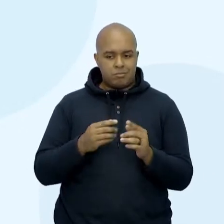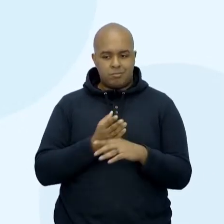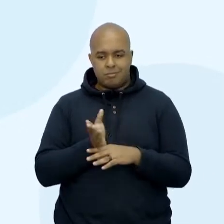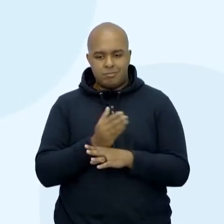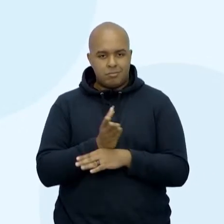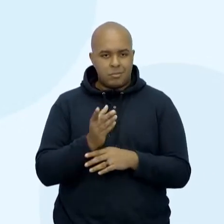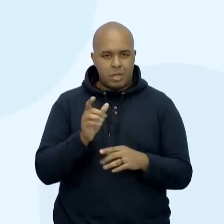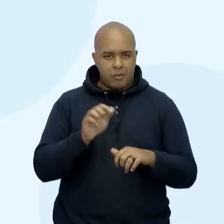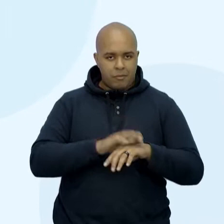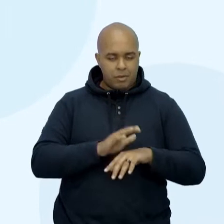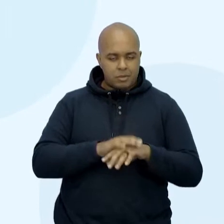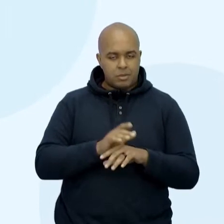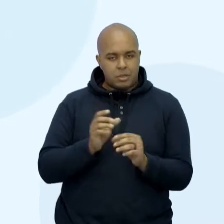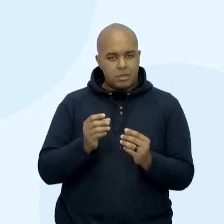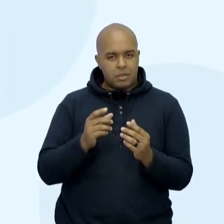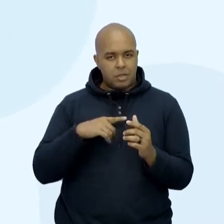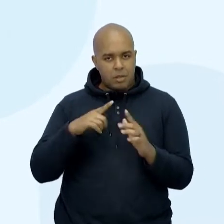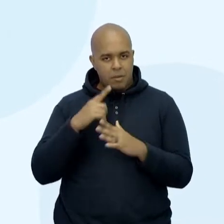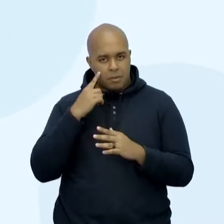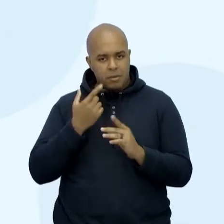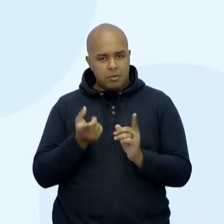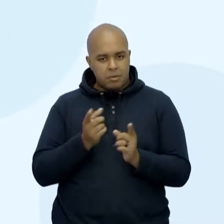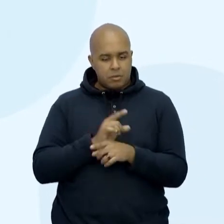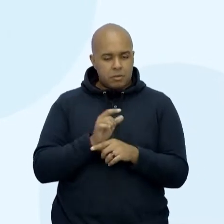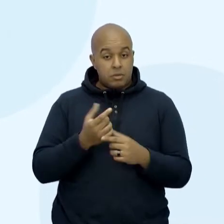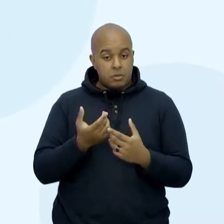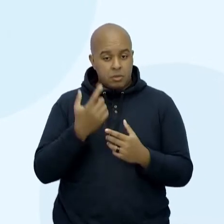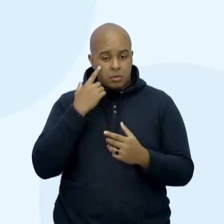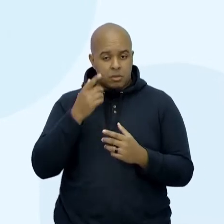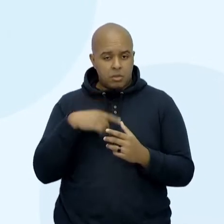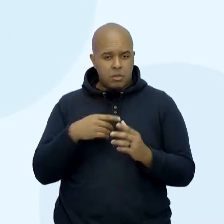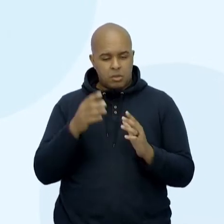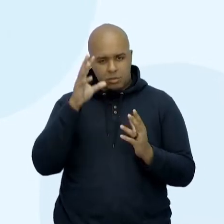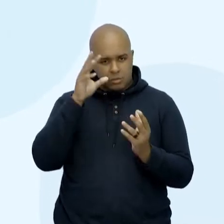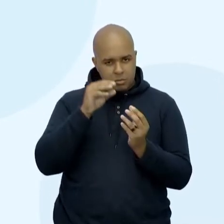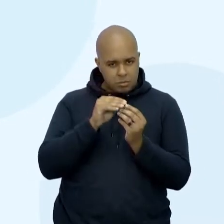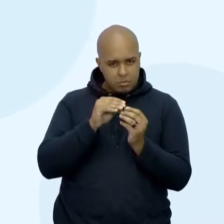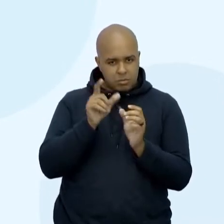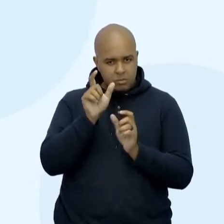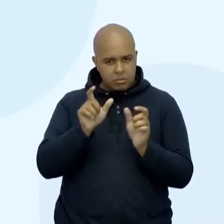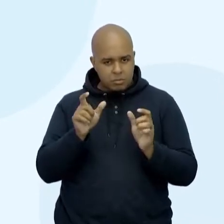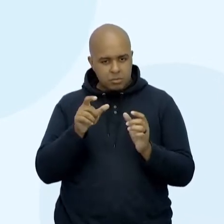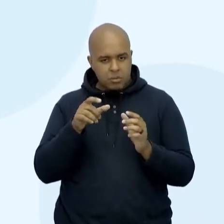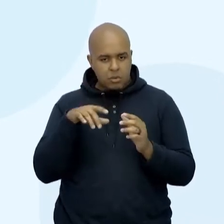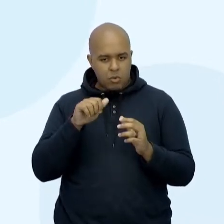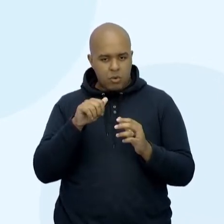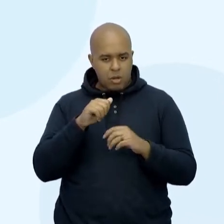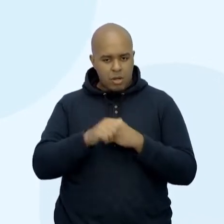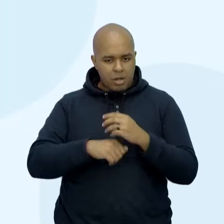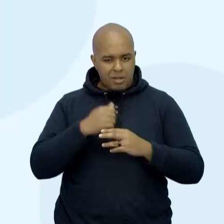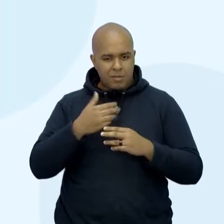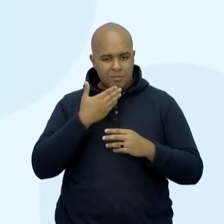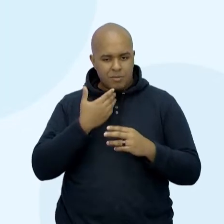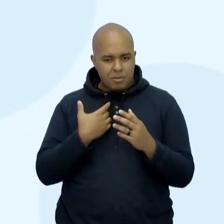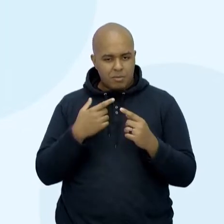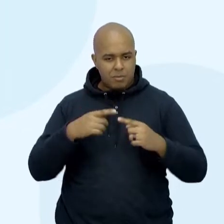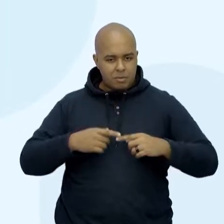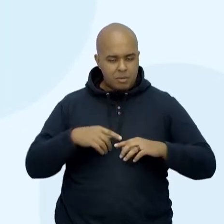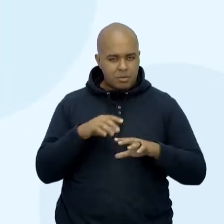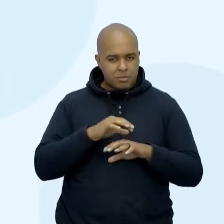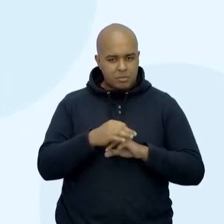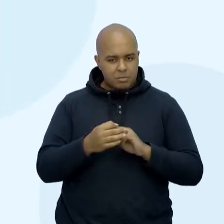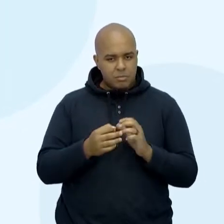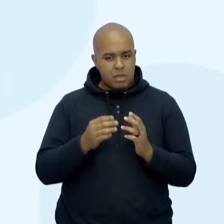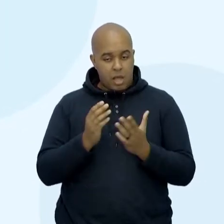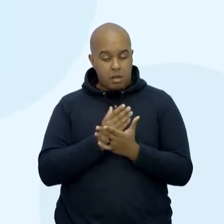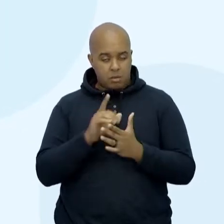Então elas davam umas entortadas. Então ele concluiu que o modelo atômico aí, o átomo, a menor partícula da matéria,